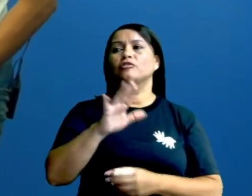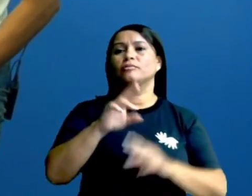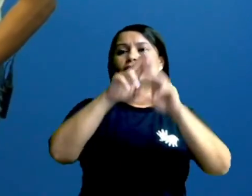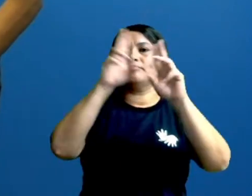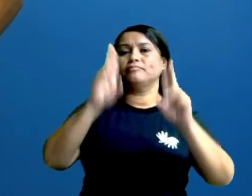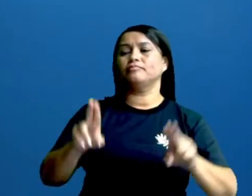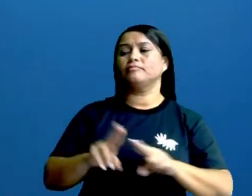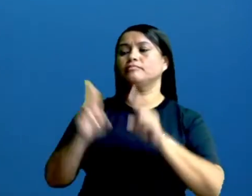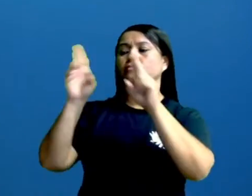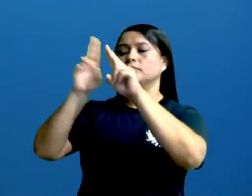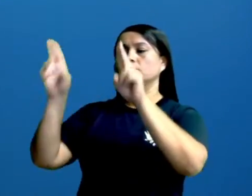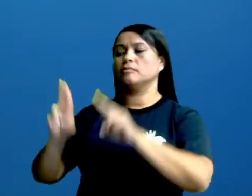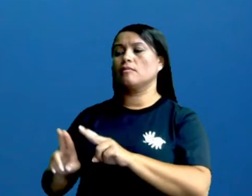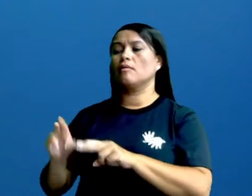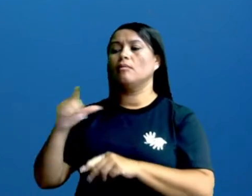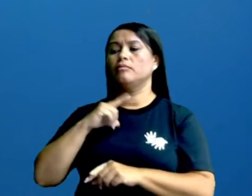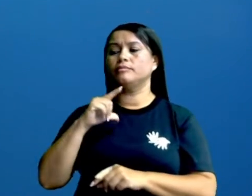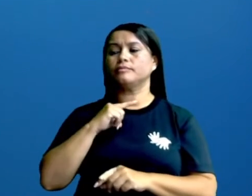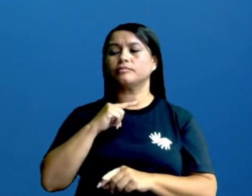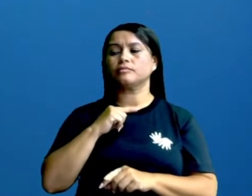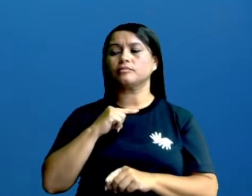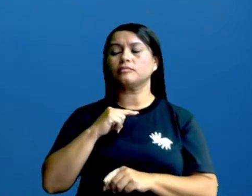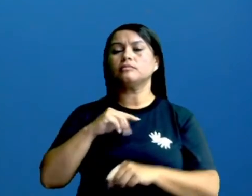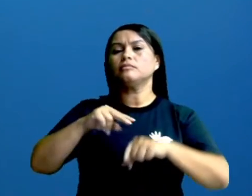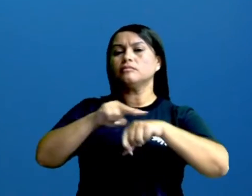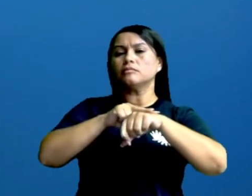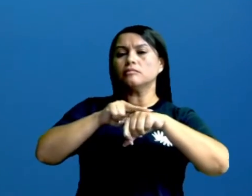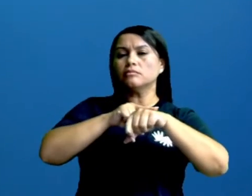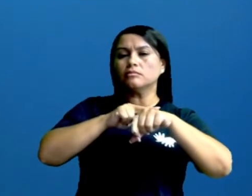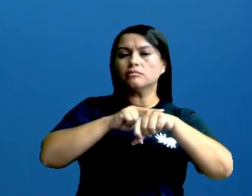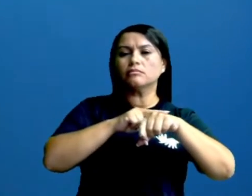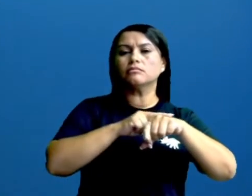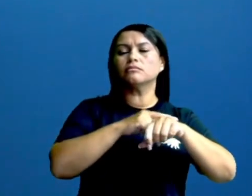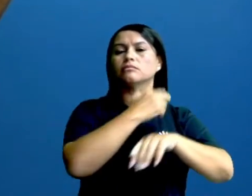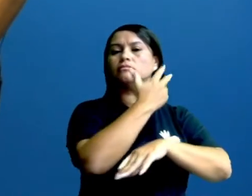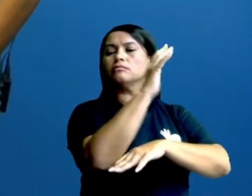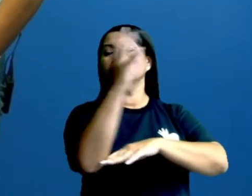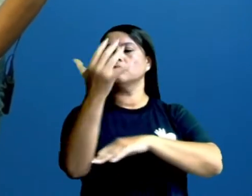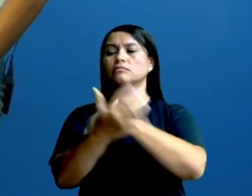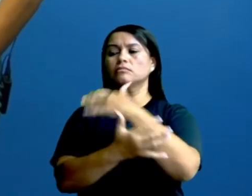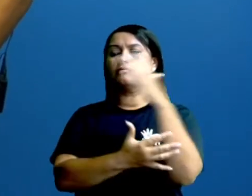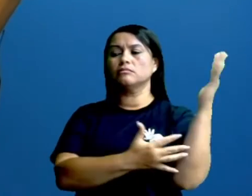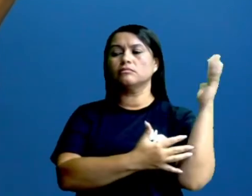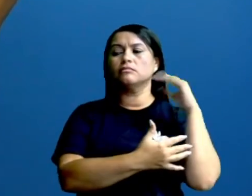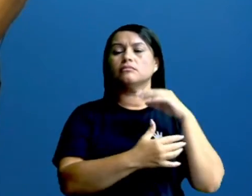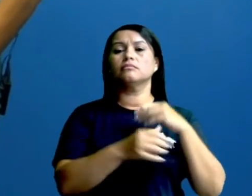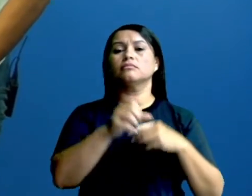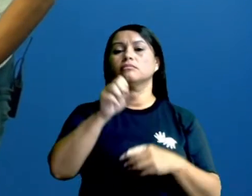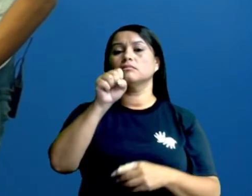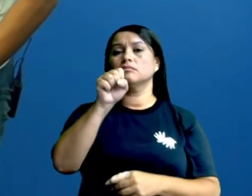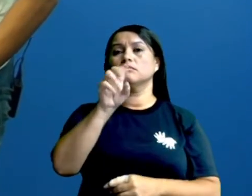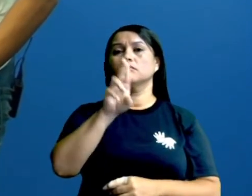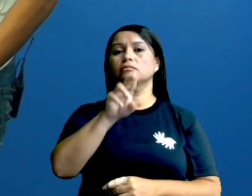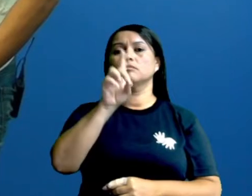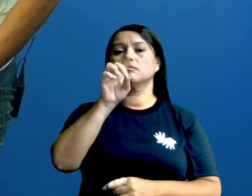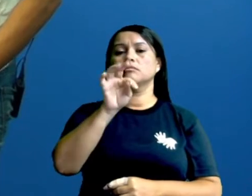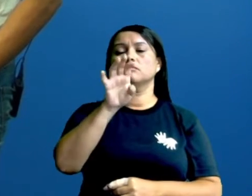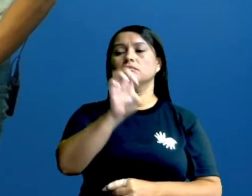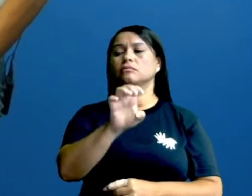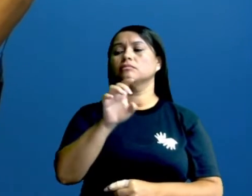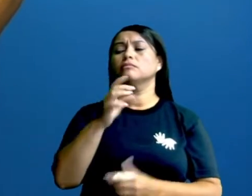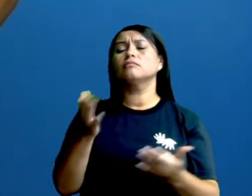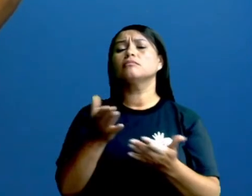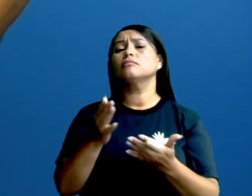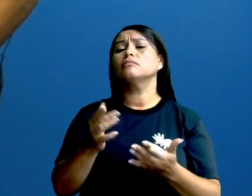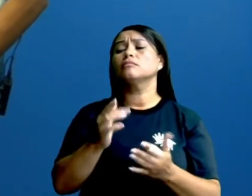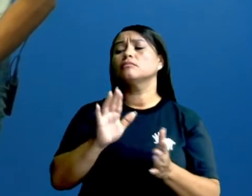mapas. A vegetação de Mata Atlântica original que ocupava a região sudeste e o que é que sobrou hoje dessa vegetação,